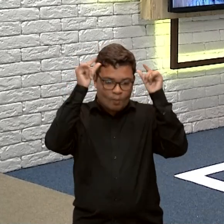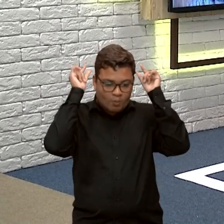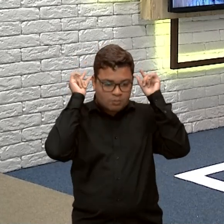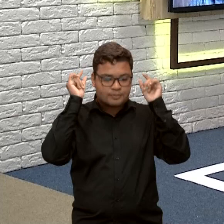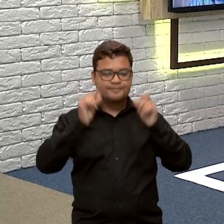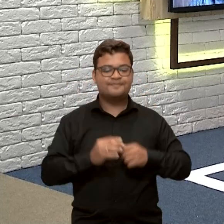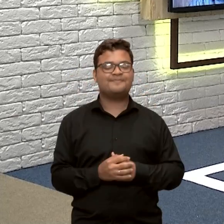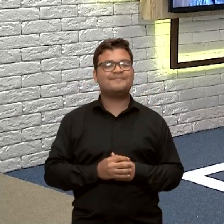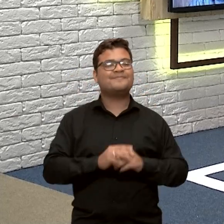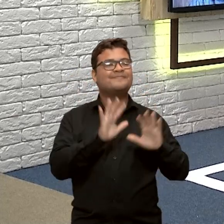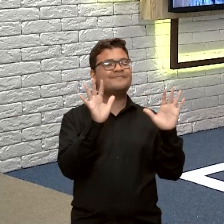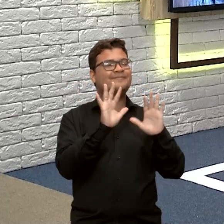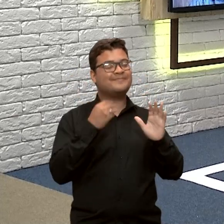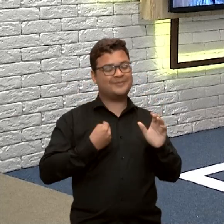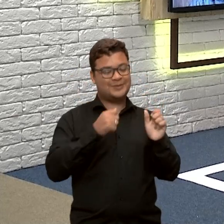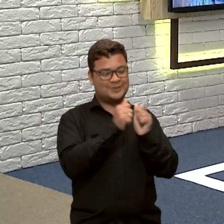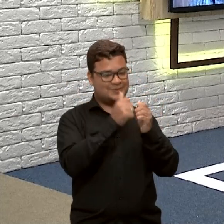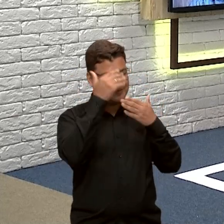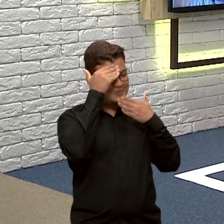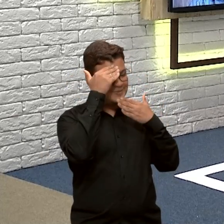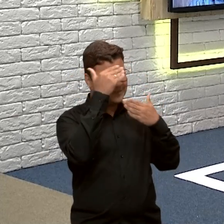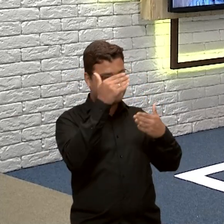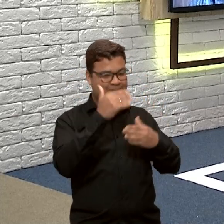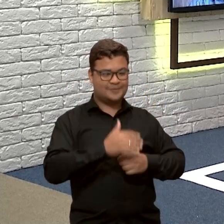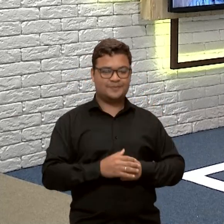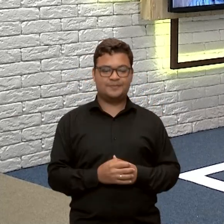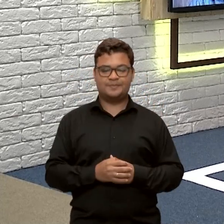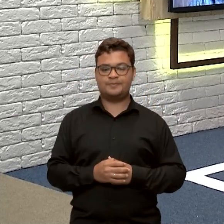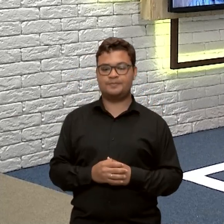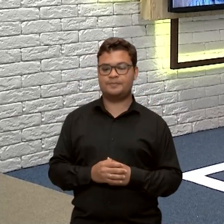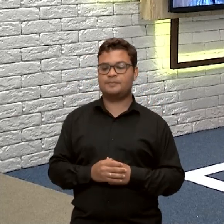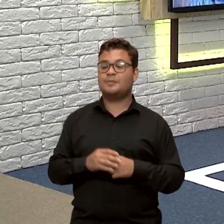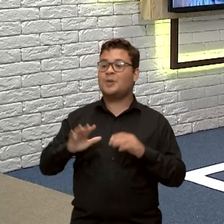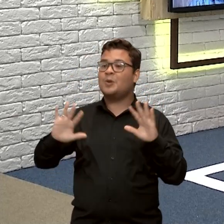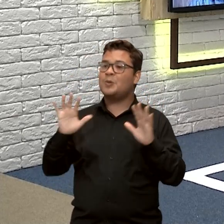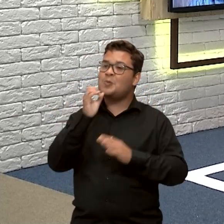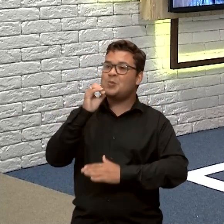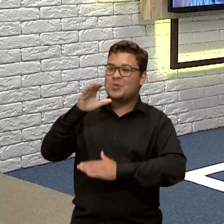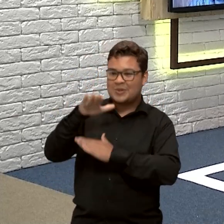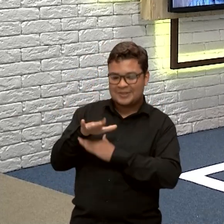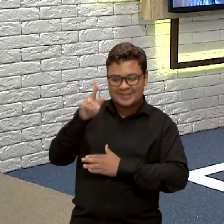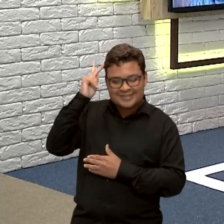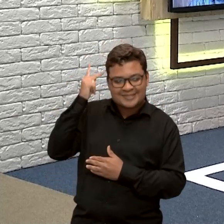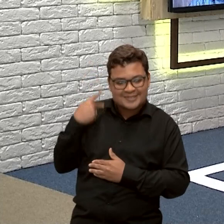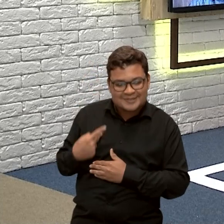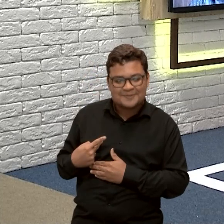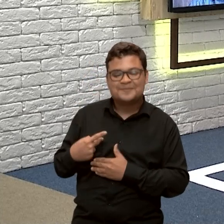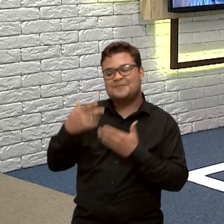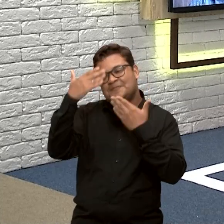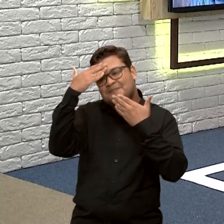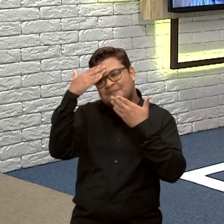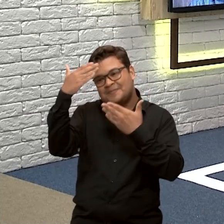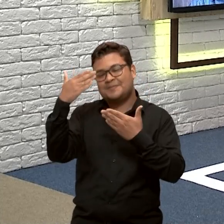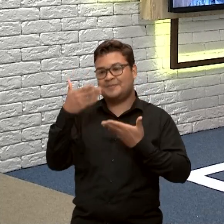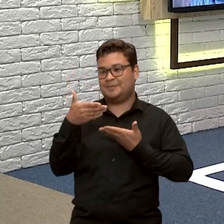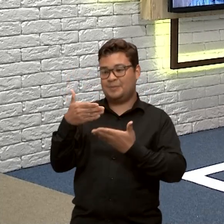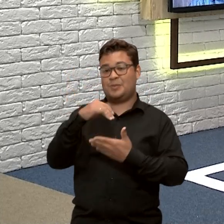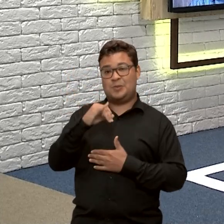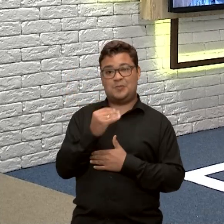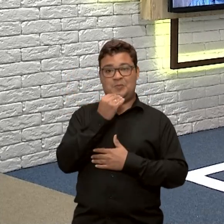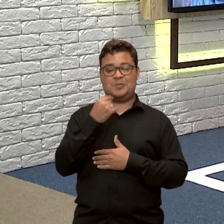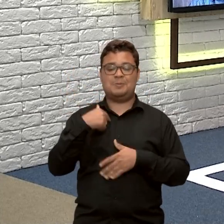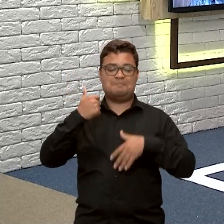animais sinantrópicos da Secretaria Municipal de Saúde de Goiânia. Ele se descreve como um homem moreno, de estatura